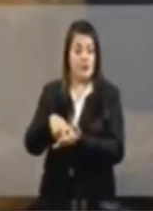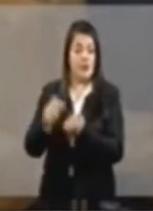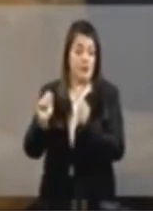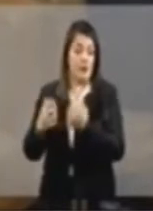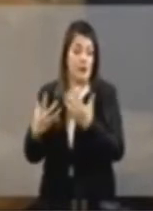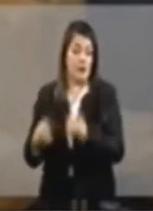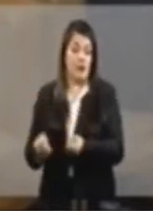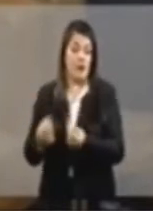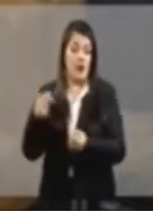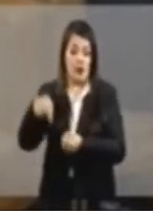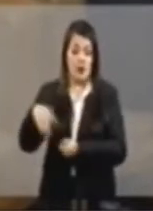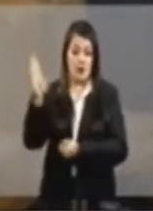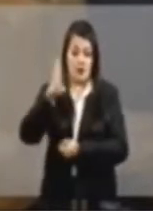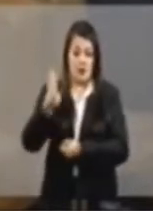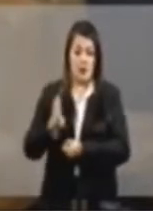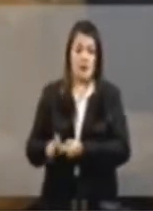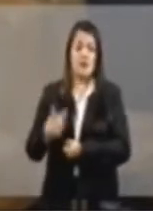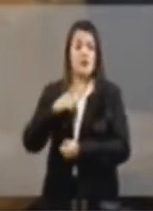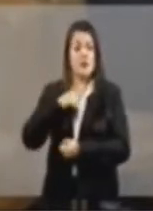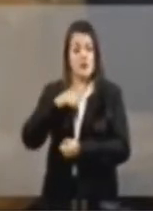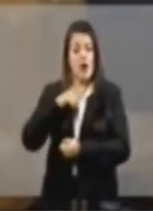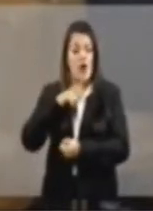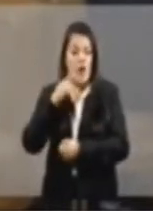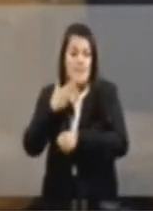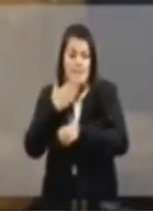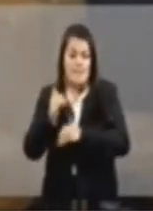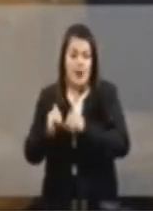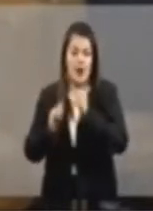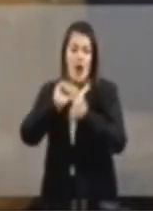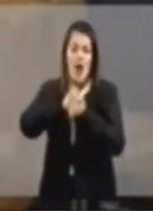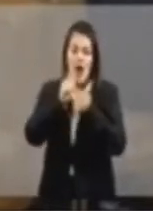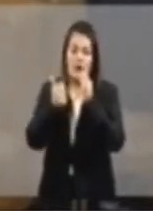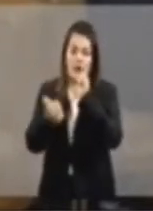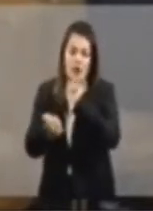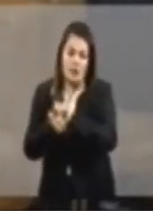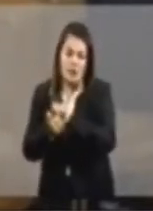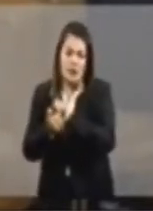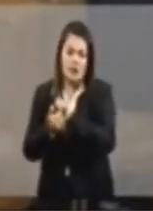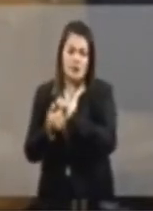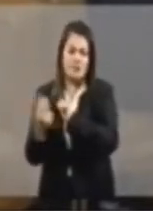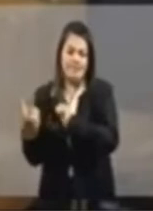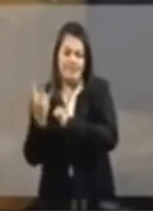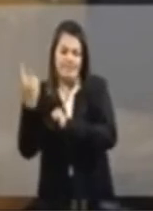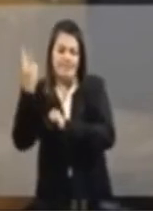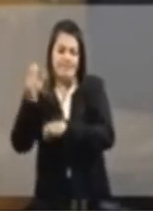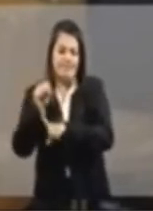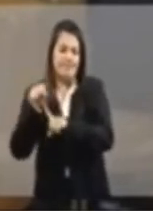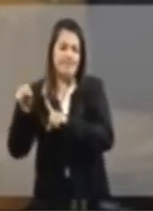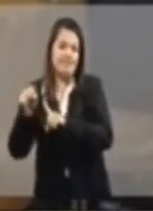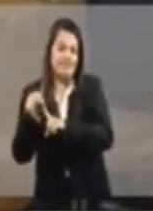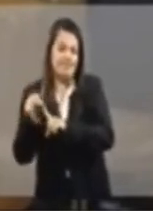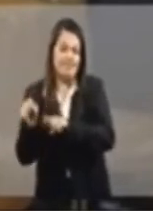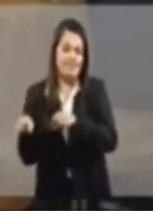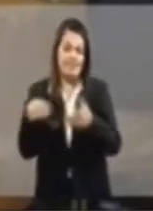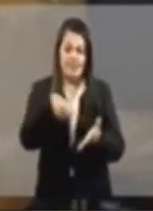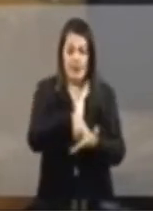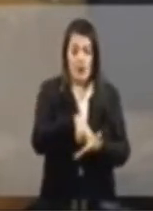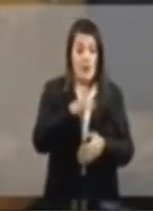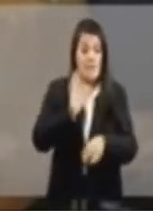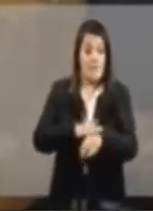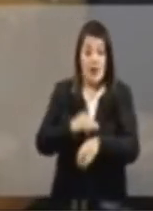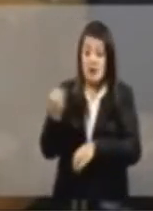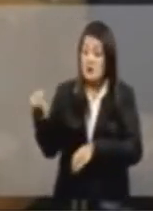dela busca-se maior adequação aos valores sociais não há valor social maior é uma